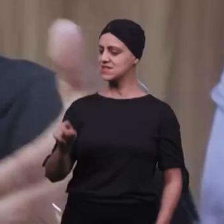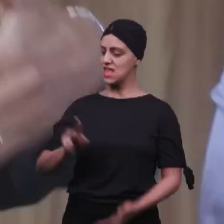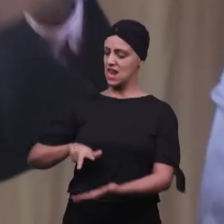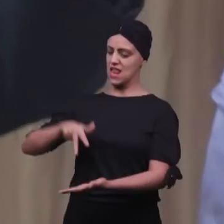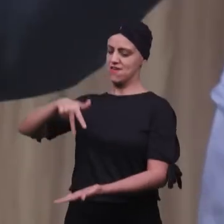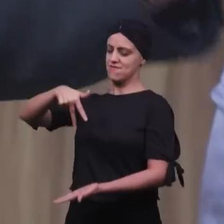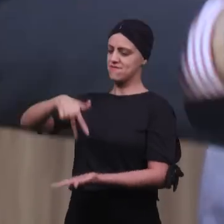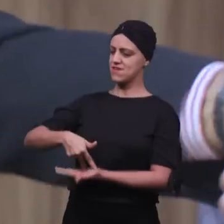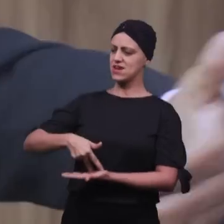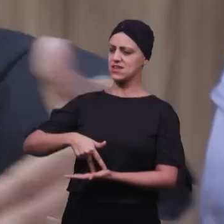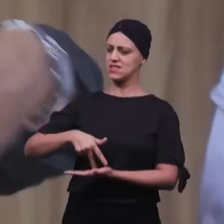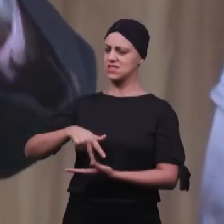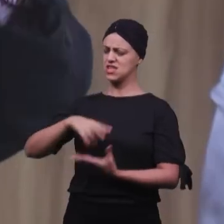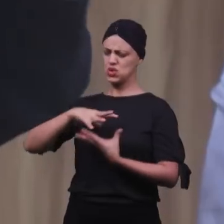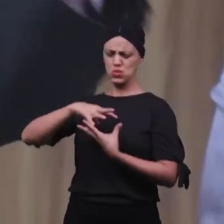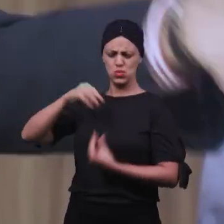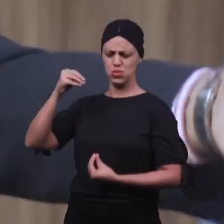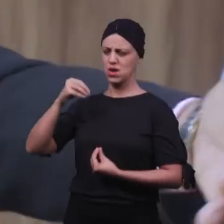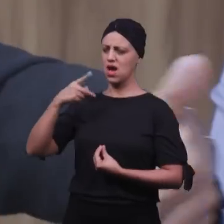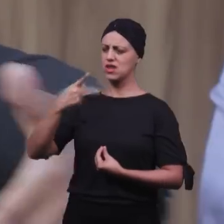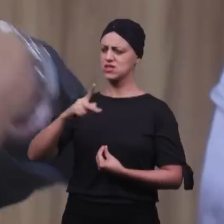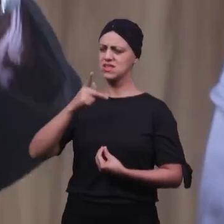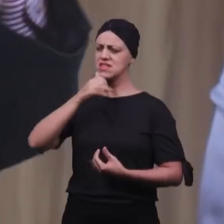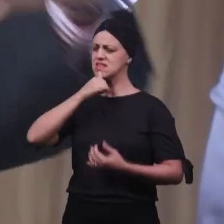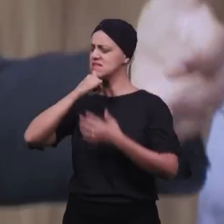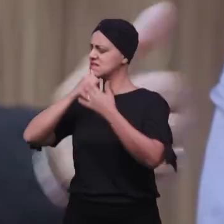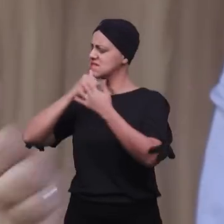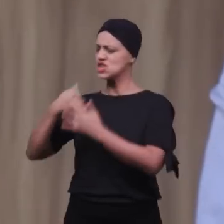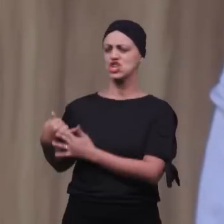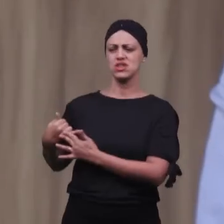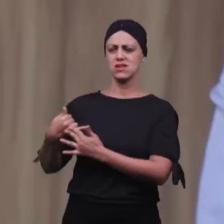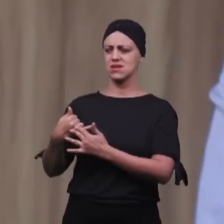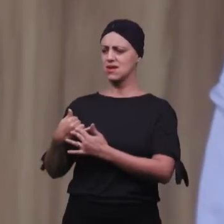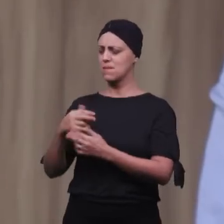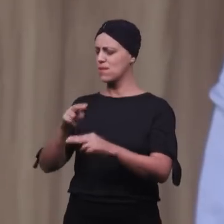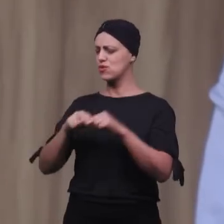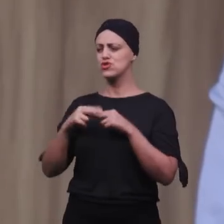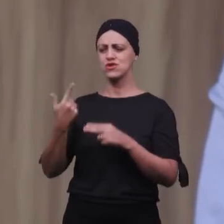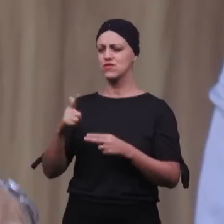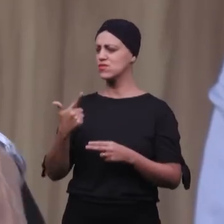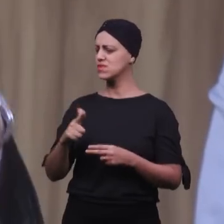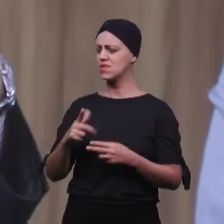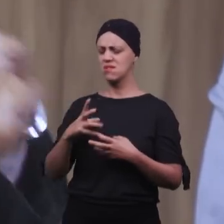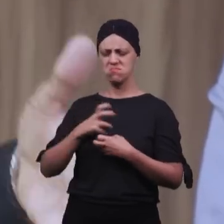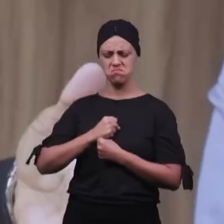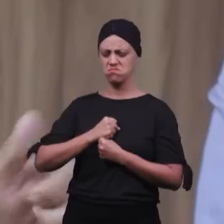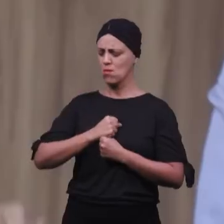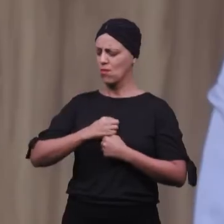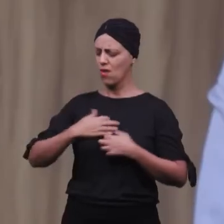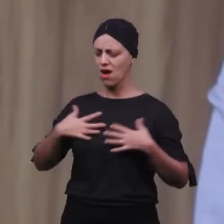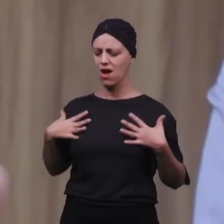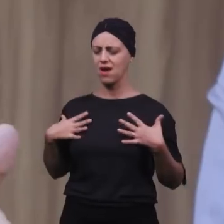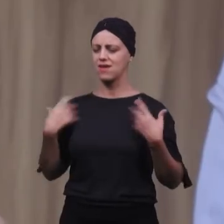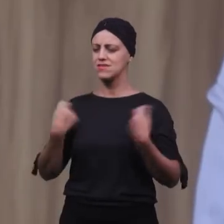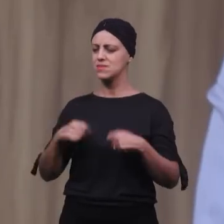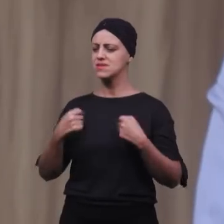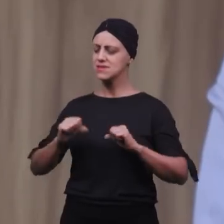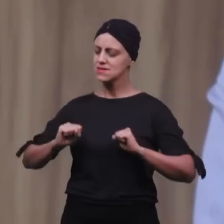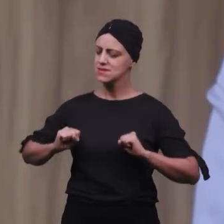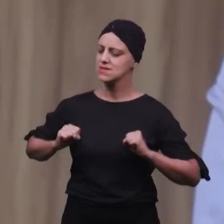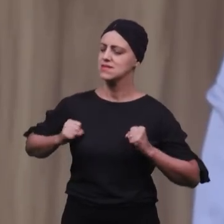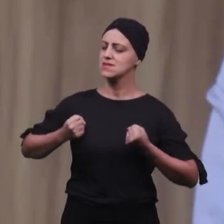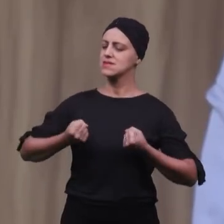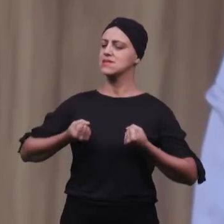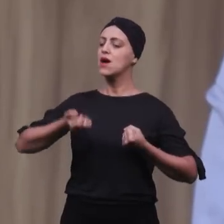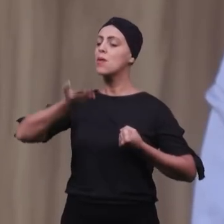levanta, sai dessa angústia, sai dessa tristeza. Você não tem motivo para estar assim. Você precisa se alimentar. De que você precisa